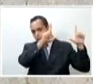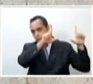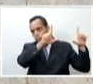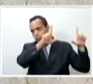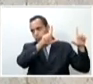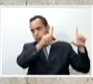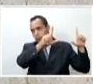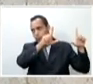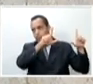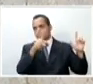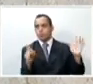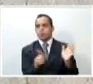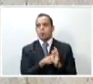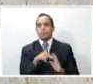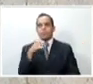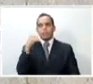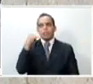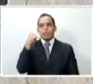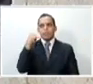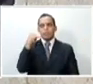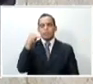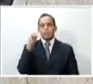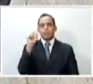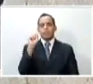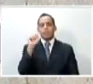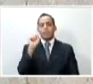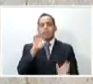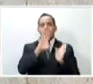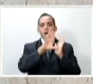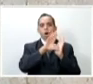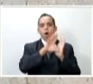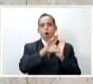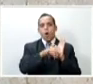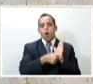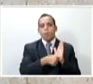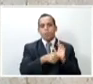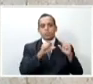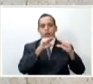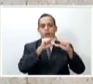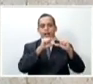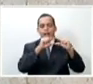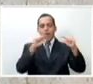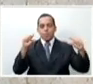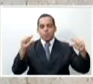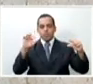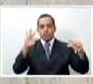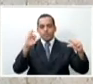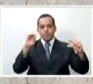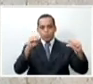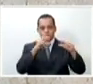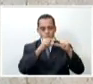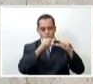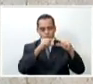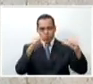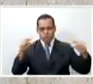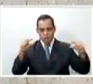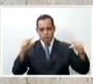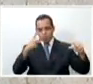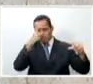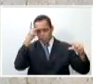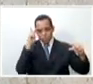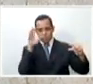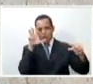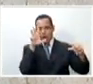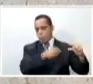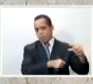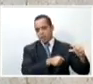pela Telefônica, devido furtos e roubos de cabos de fios eletrônicos. Acho que o